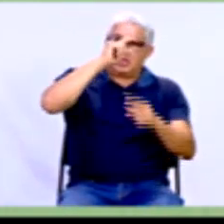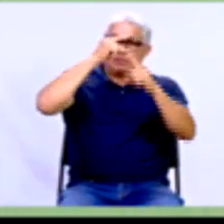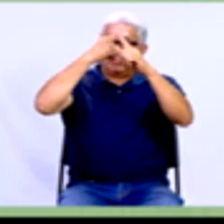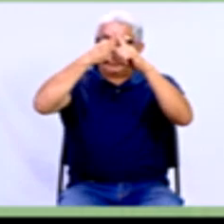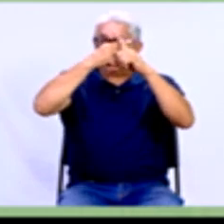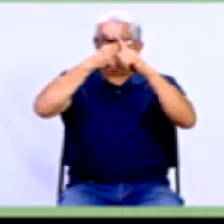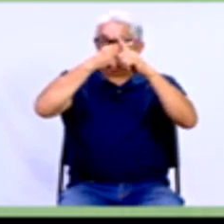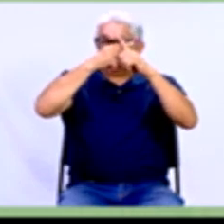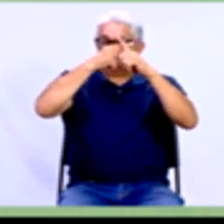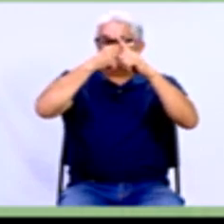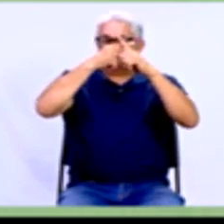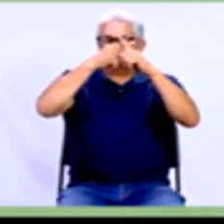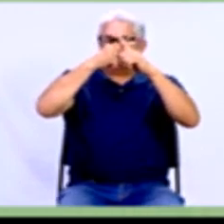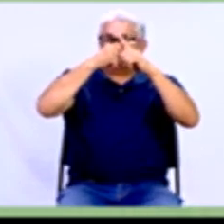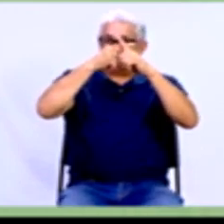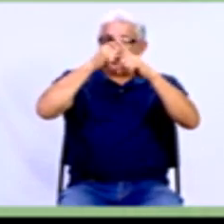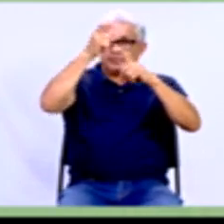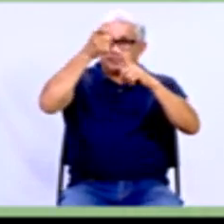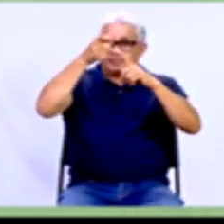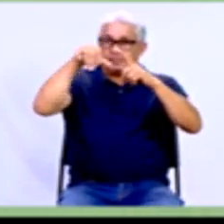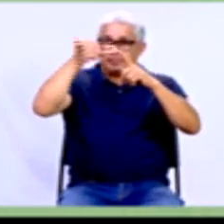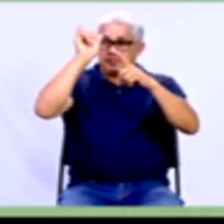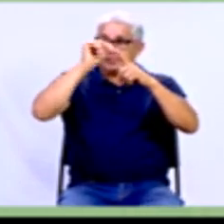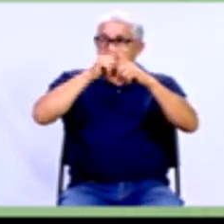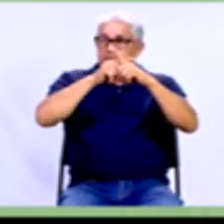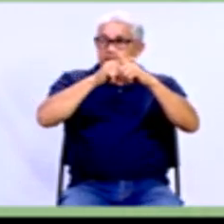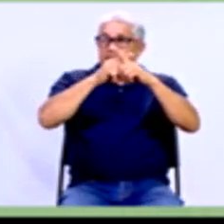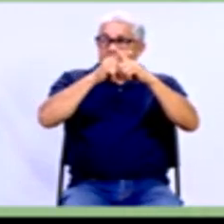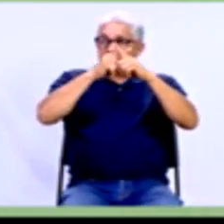Vezes o total de xy,